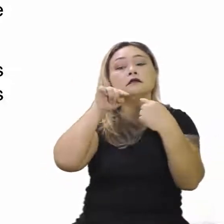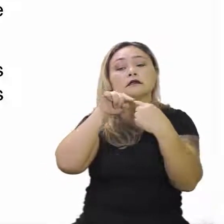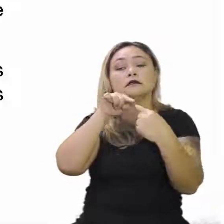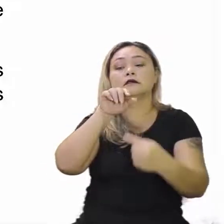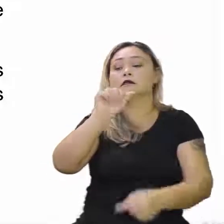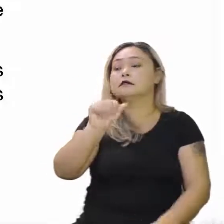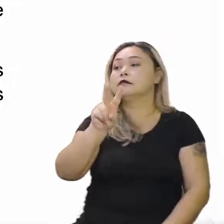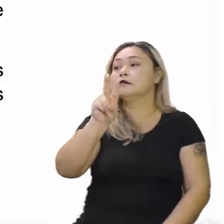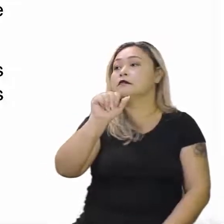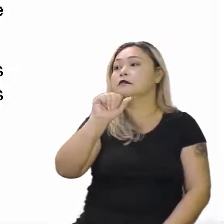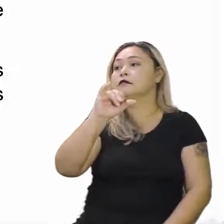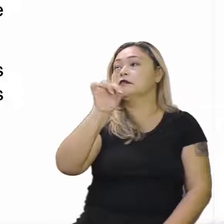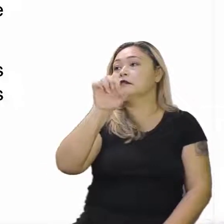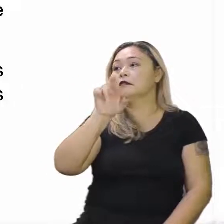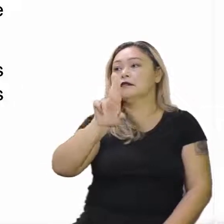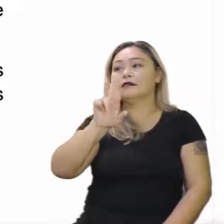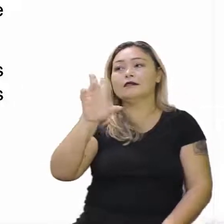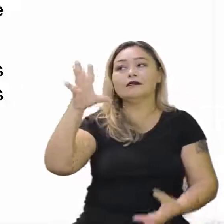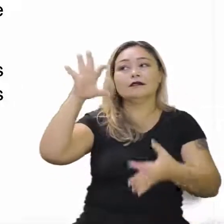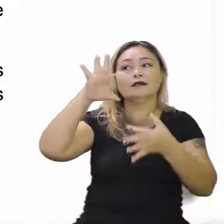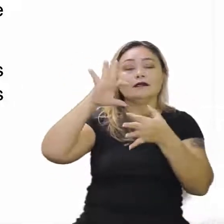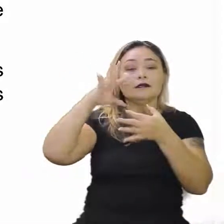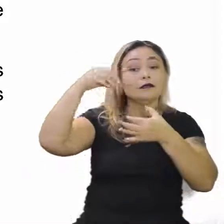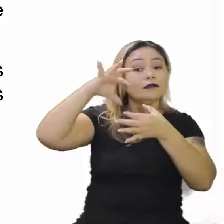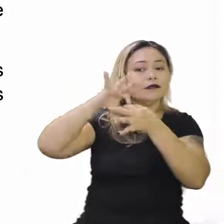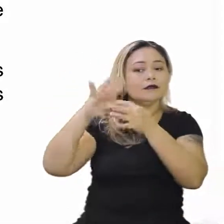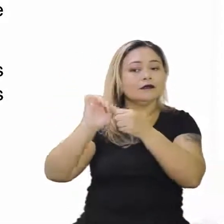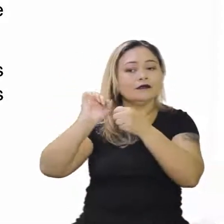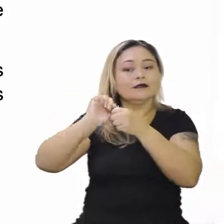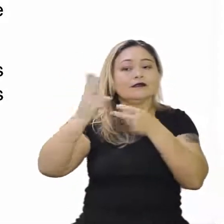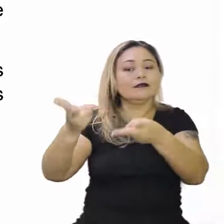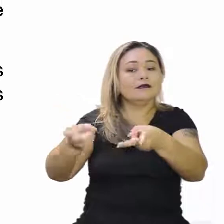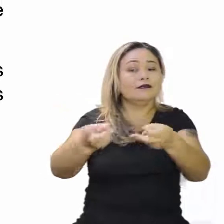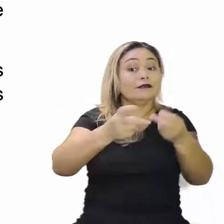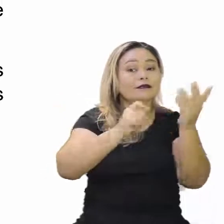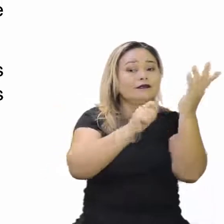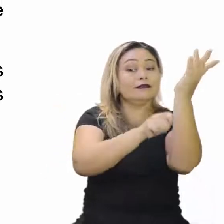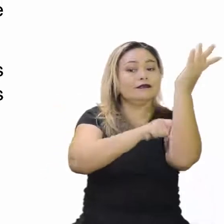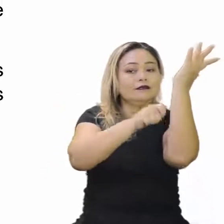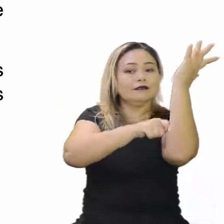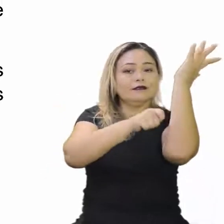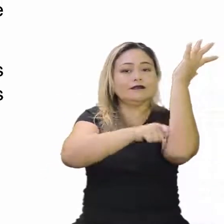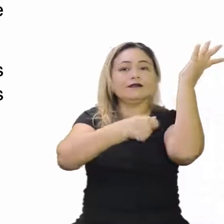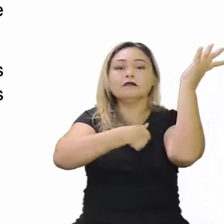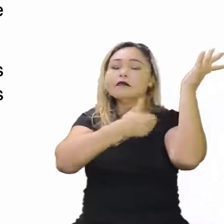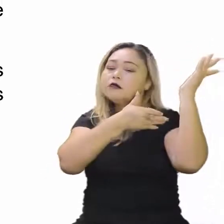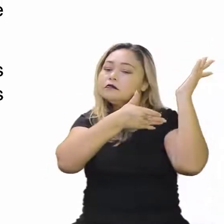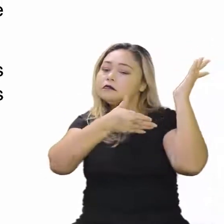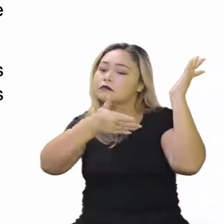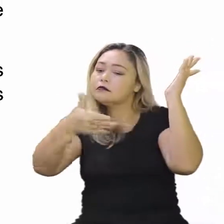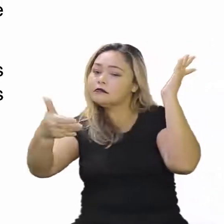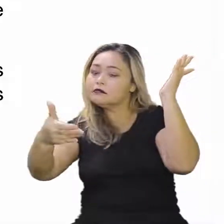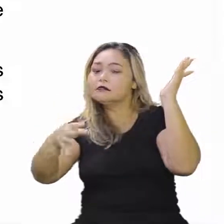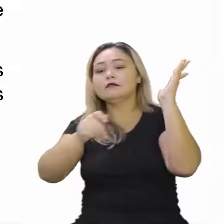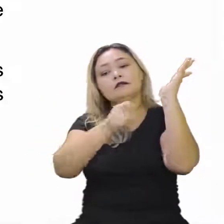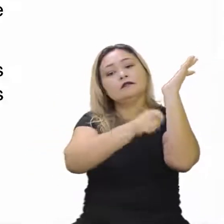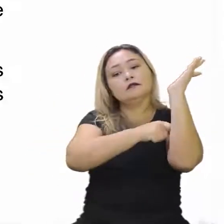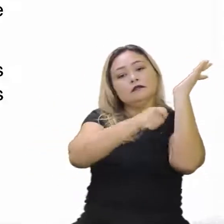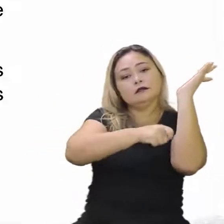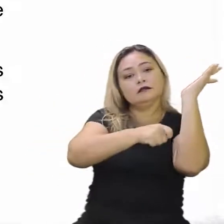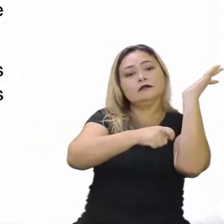função do aviador no contexto da extração da borracha na Amazônia durante o ciclo da borracha? A,